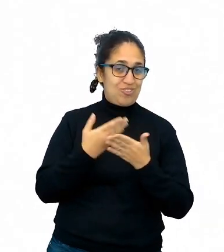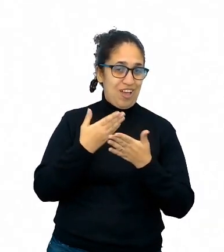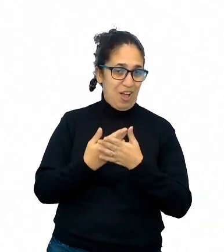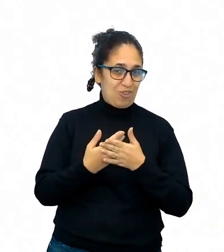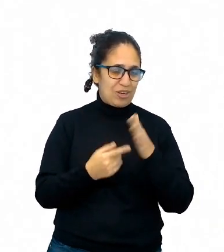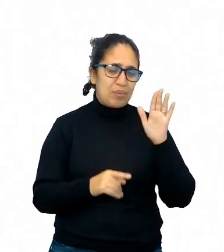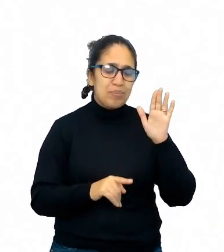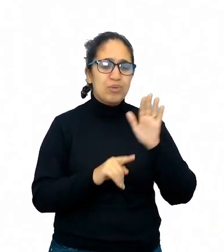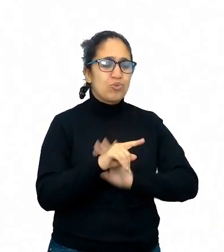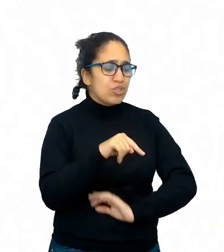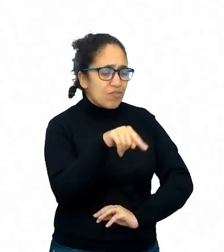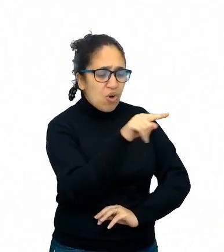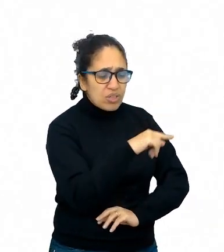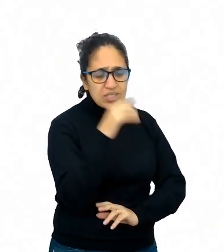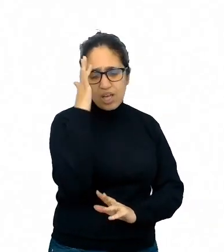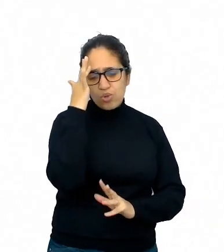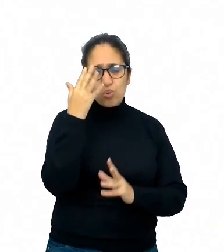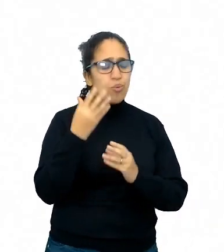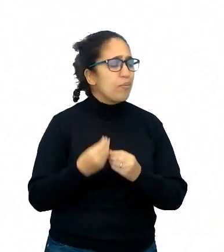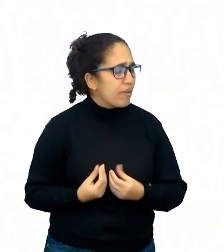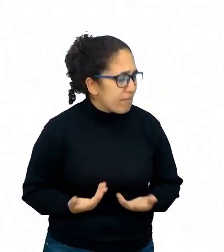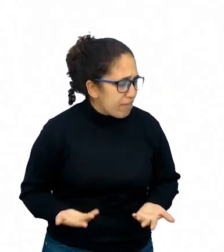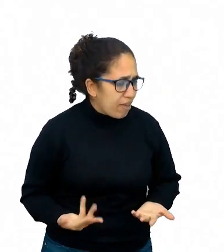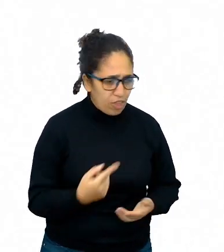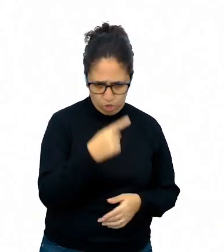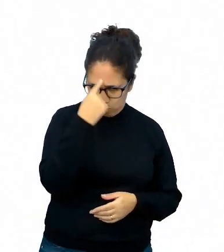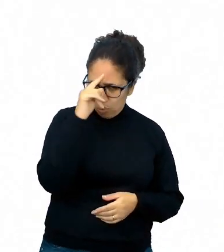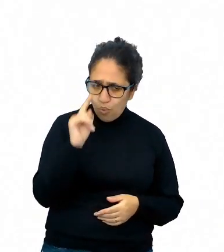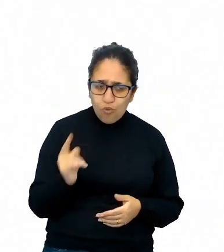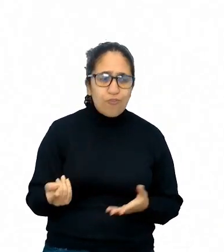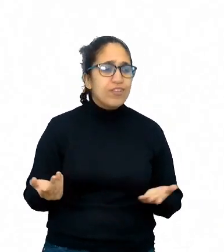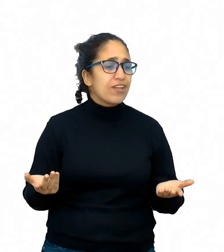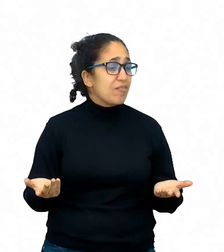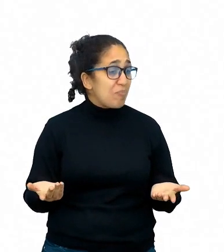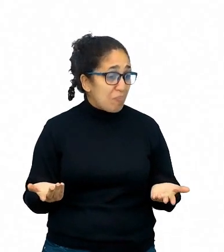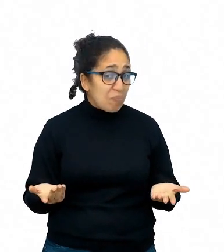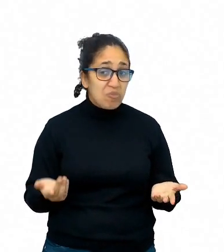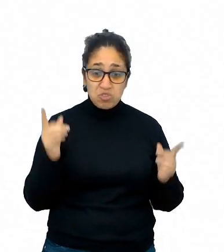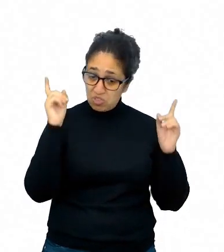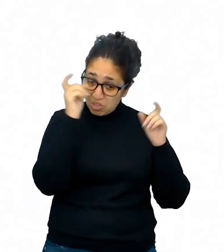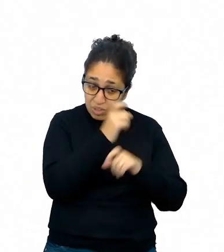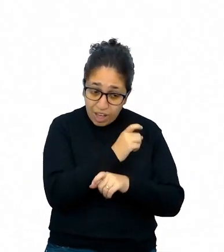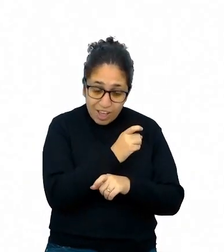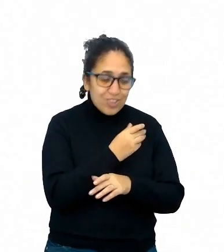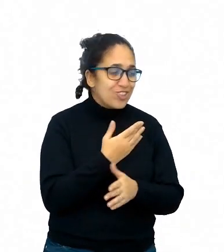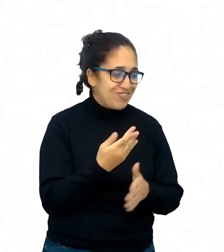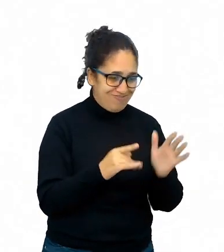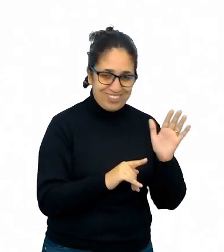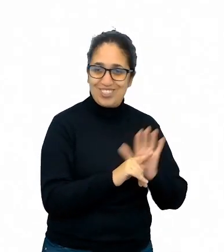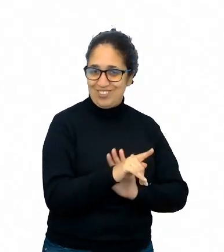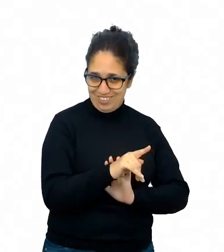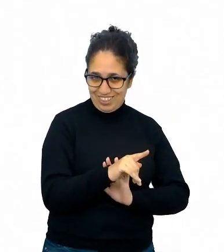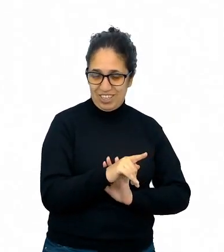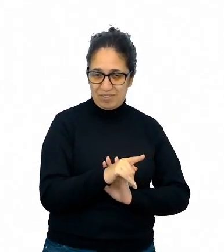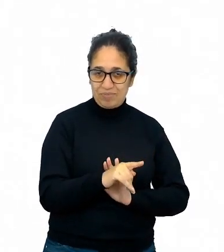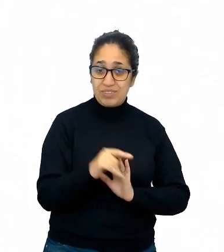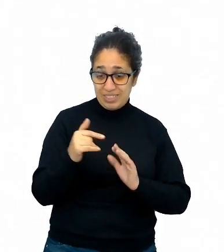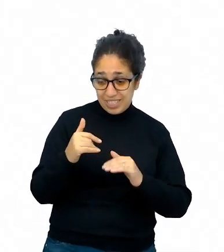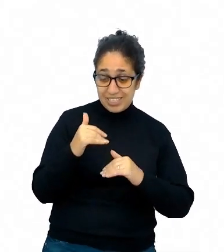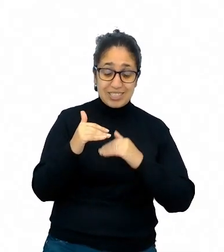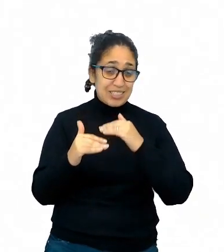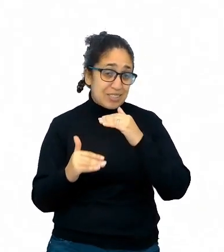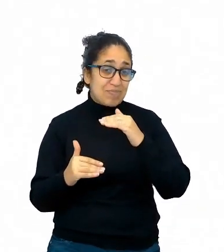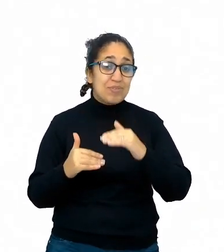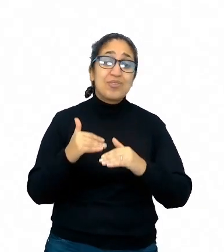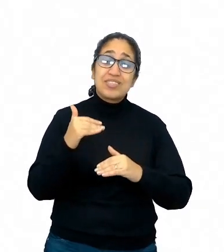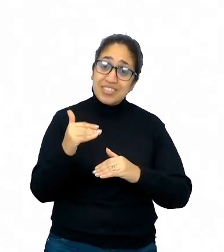eles da compreensão deles, se houve dúvidas, né? Se houve dificuldades. E aí é nesse